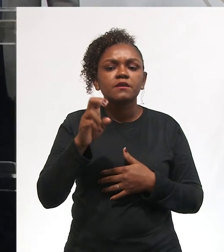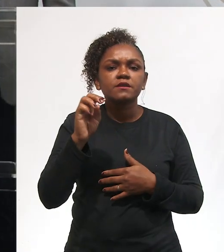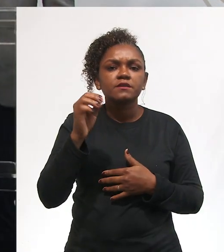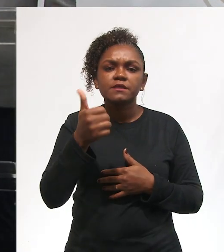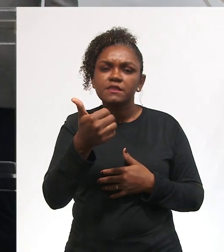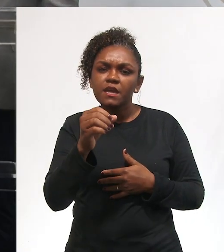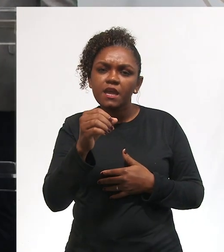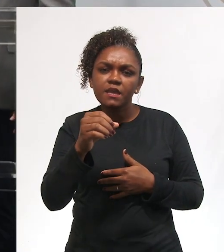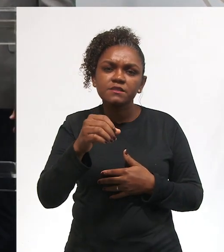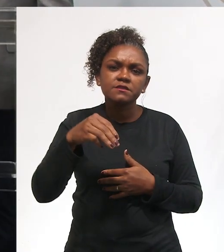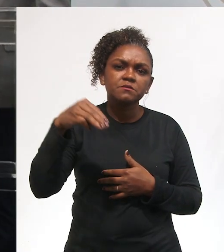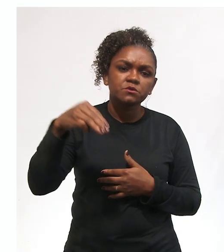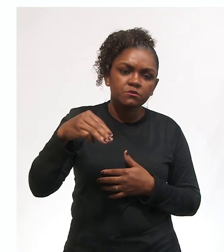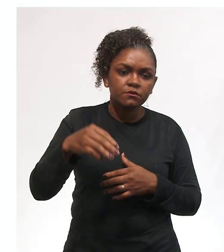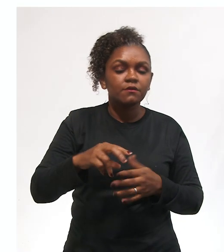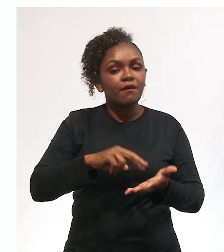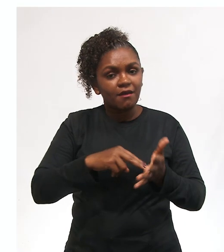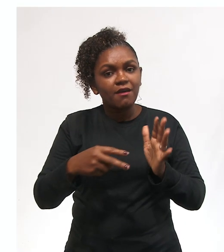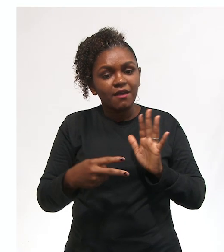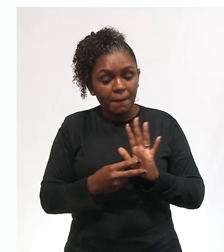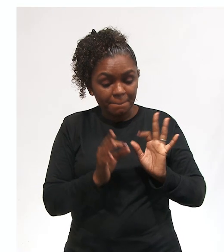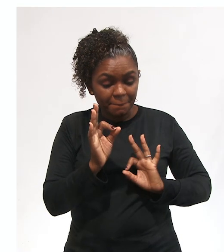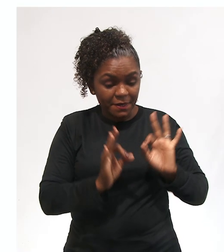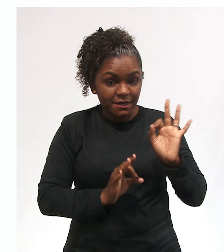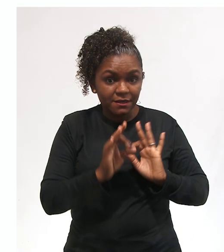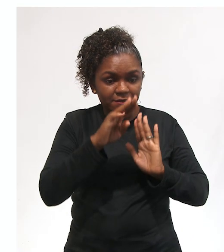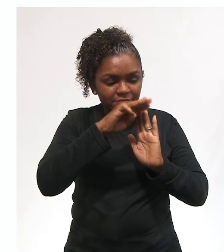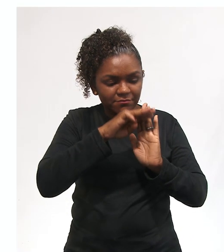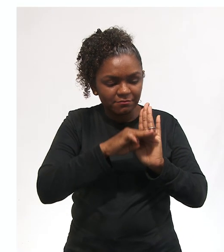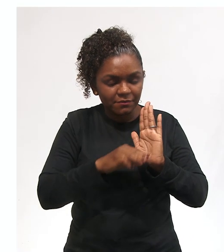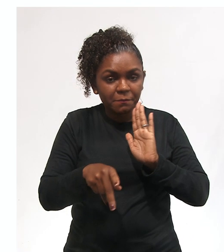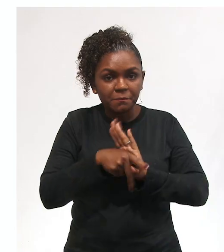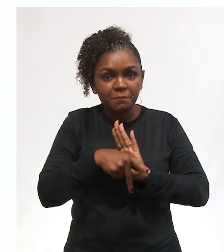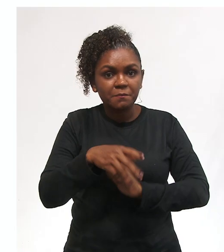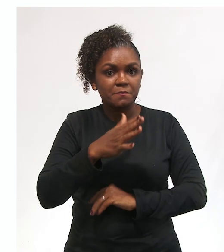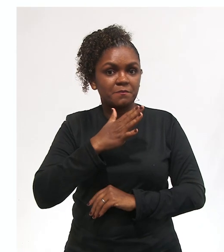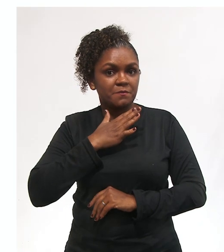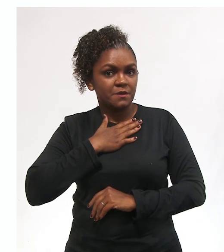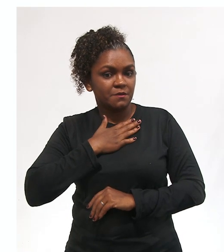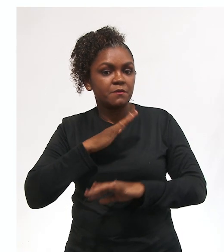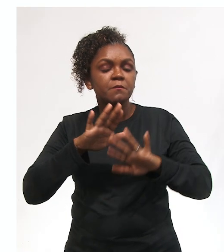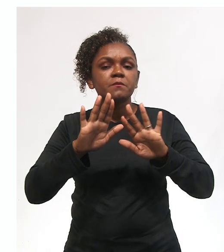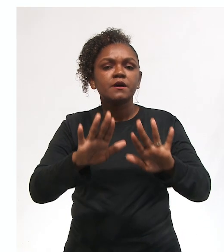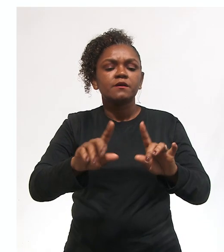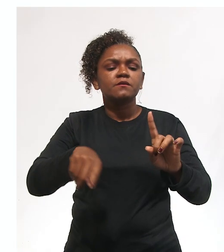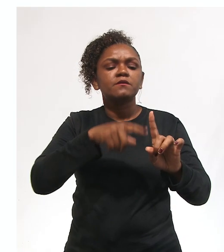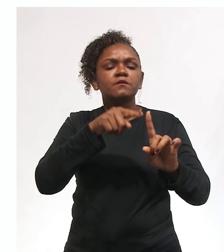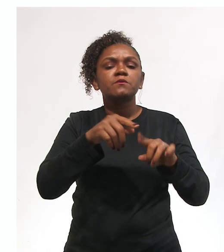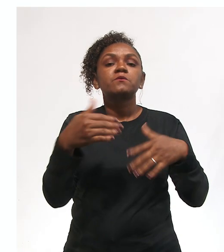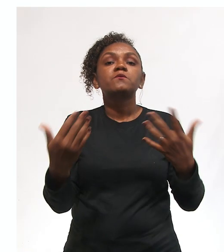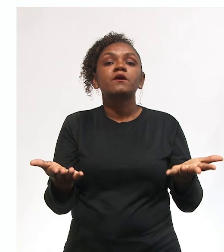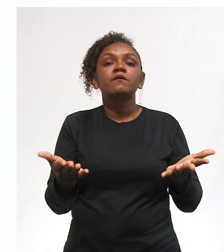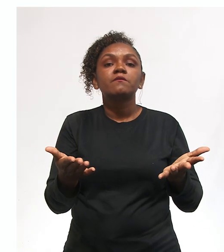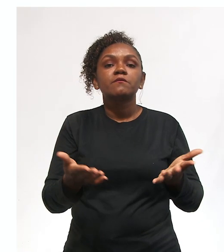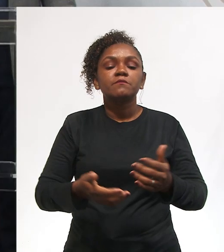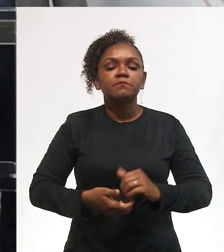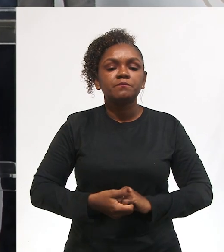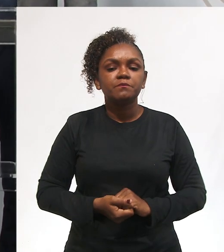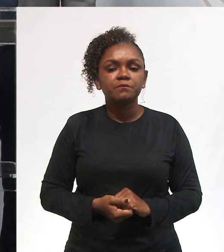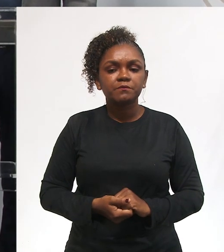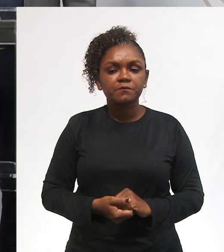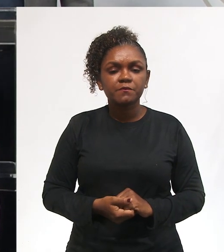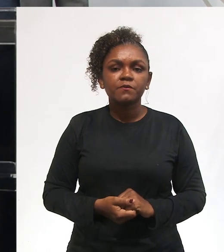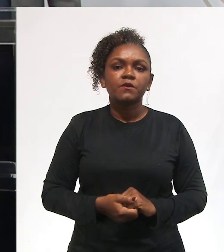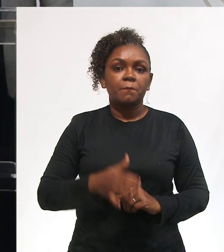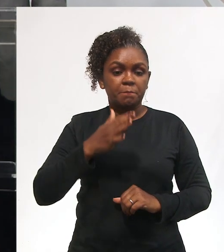retomava, dependendo do tamanho da aula. Esse é o plano de aula. E quais são os elementos essenciais? Qual o objetivo de aprendizagem que eu tinha nesse caso, né, pessoal? Então